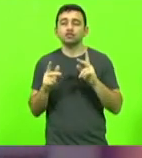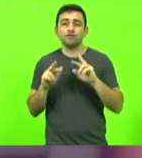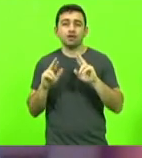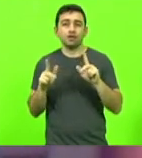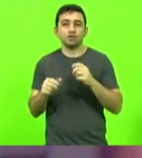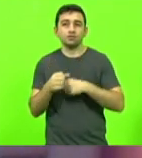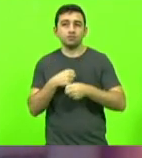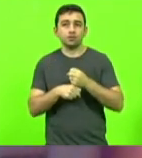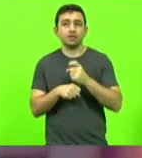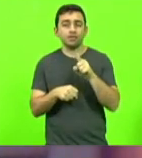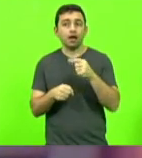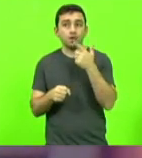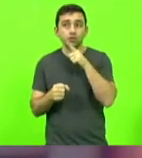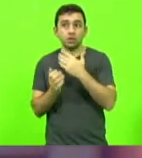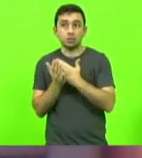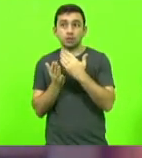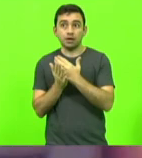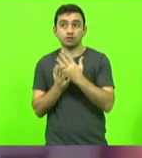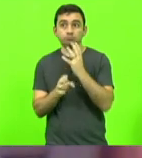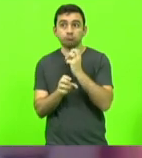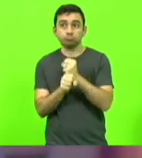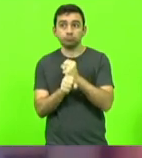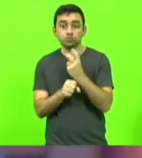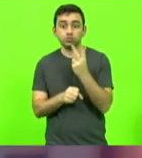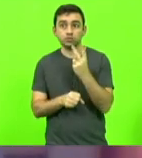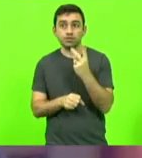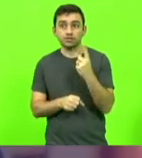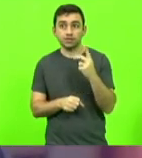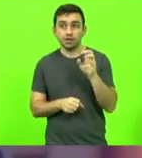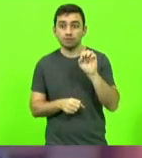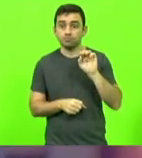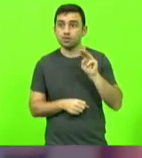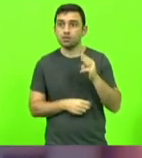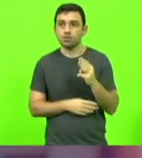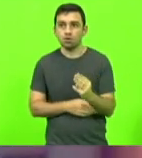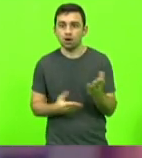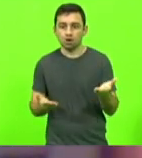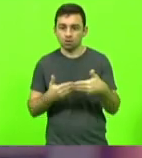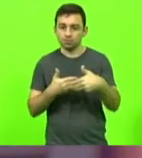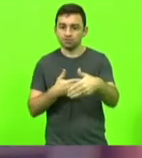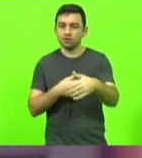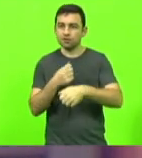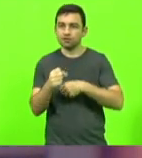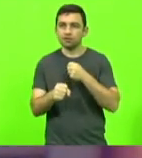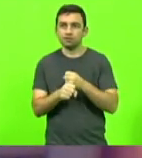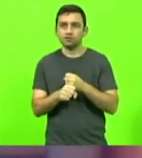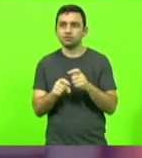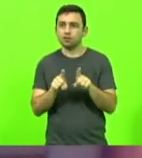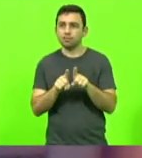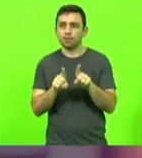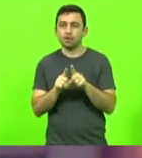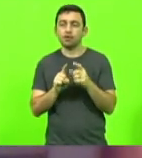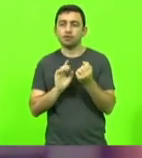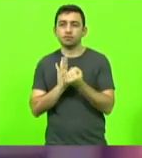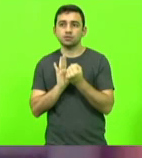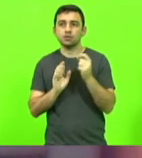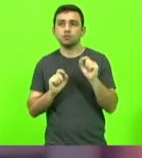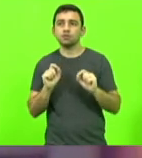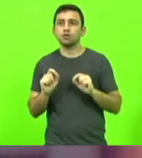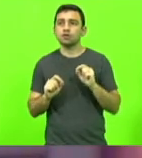saldo de 210 milhões a partir deste ano. Também é importante registrar que não é